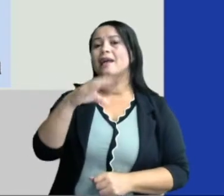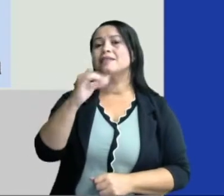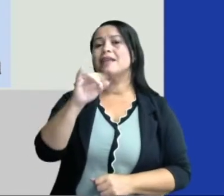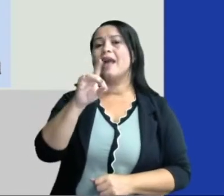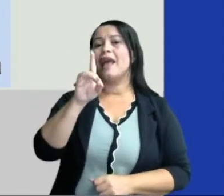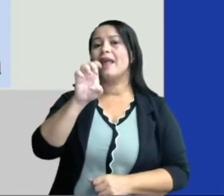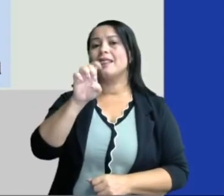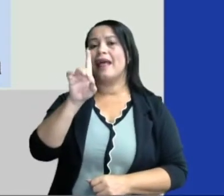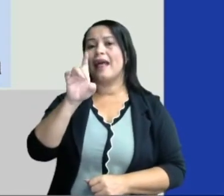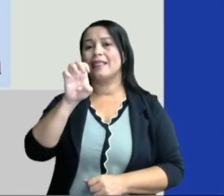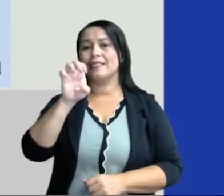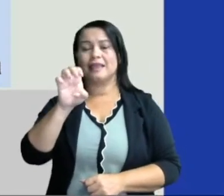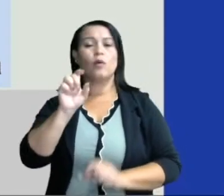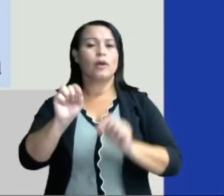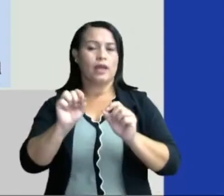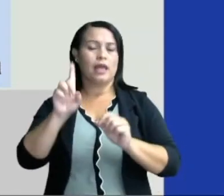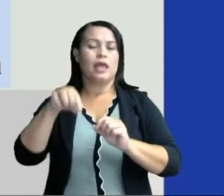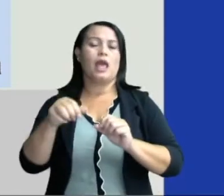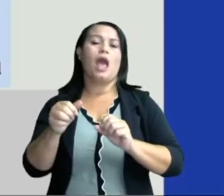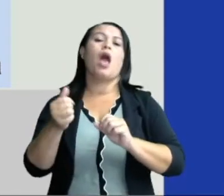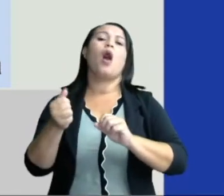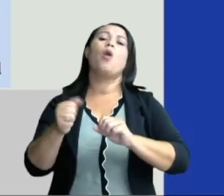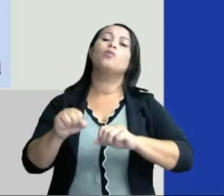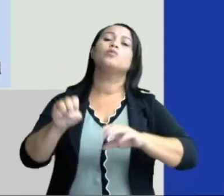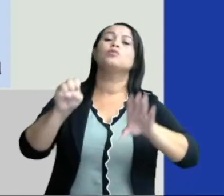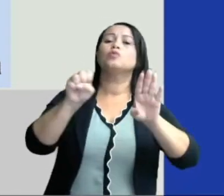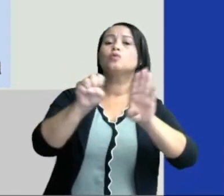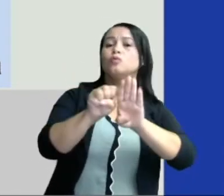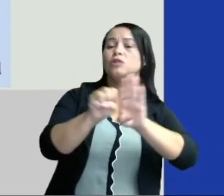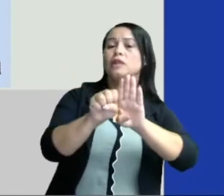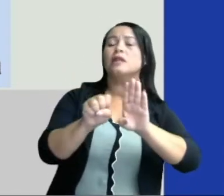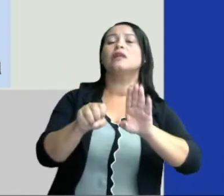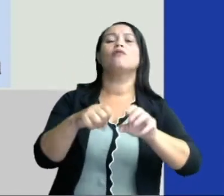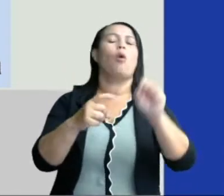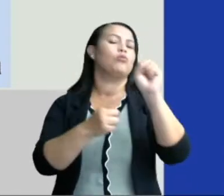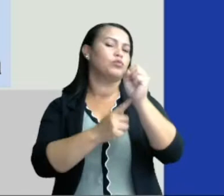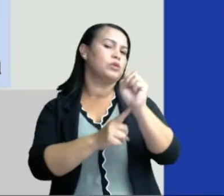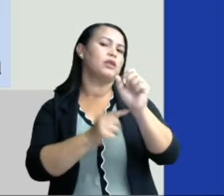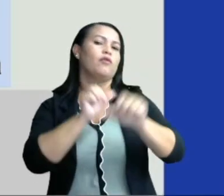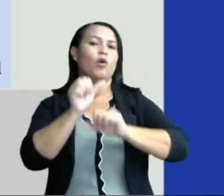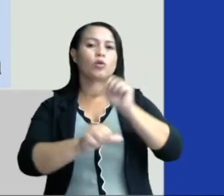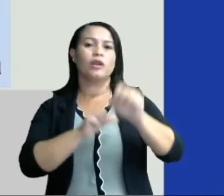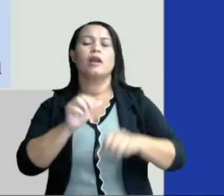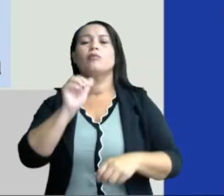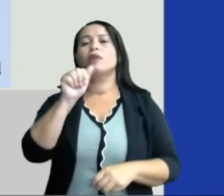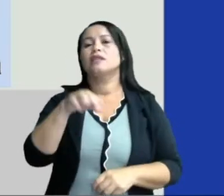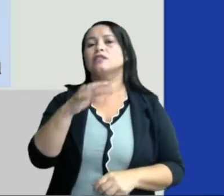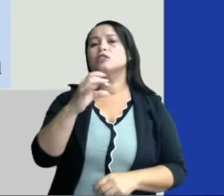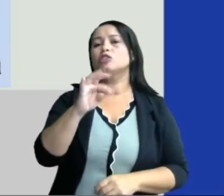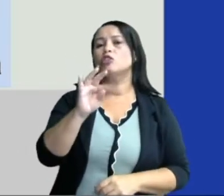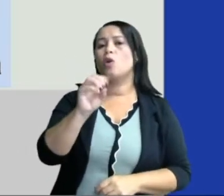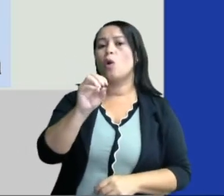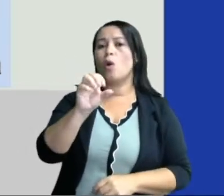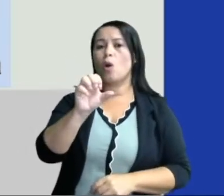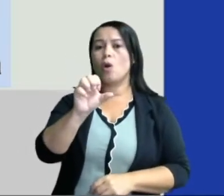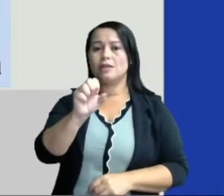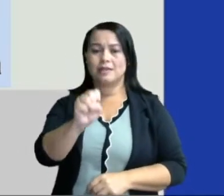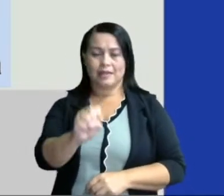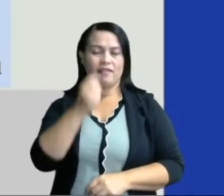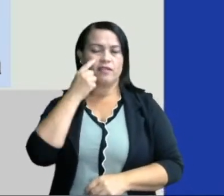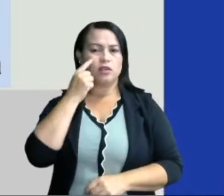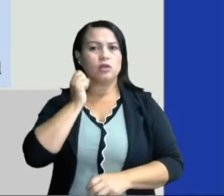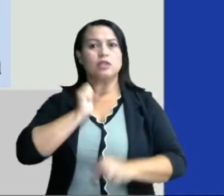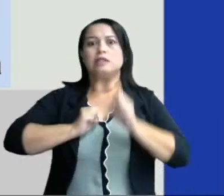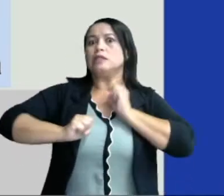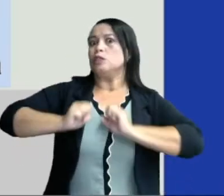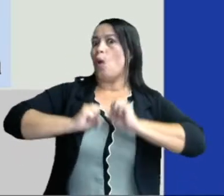substantivo, por ansiosa, tá certo? Então, quando eu estou muito cheio de alguma coisa, estou ansiosa, que dá a ideia